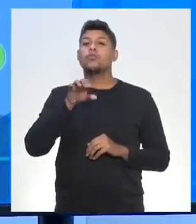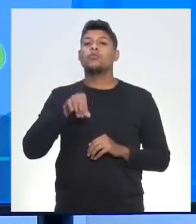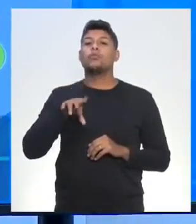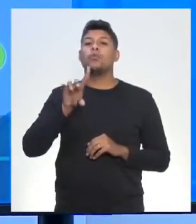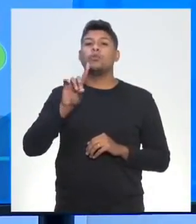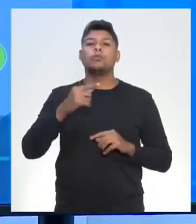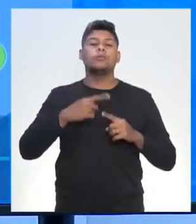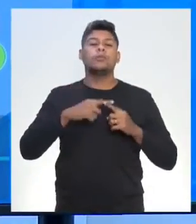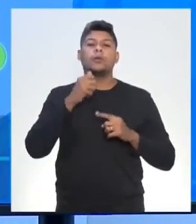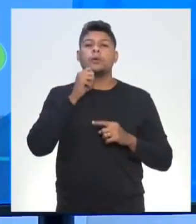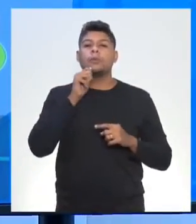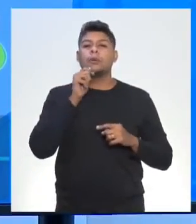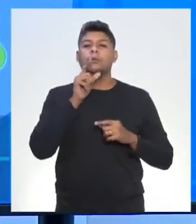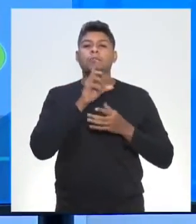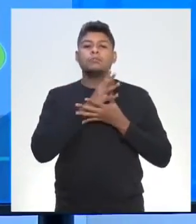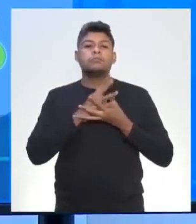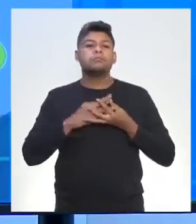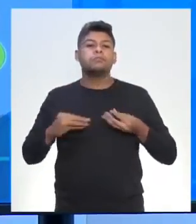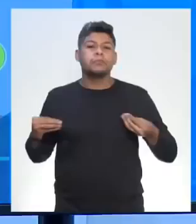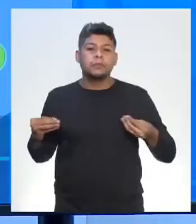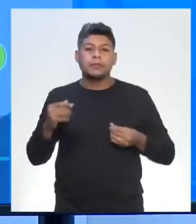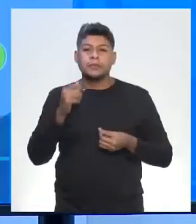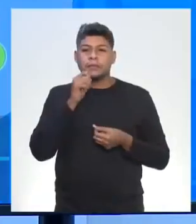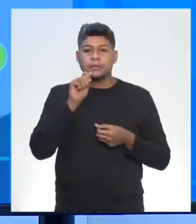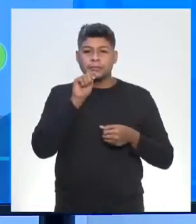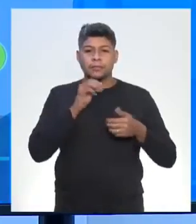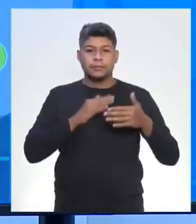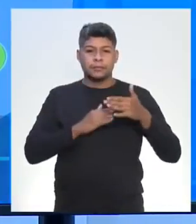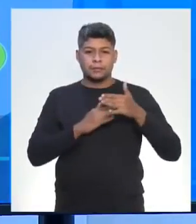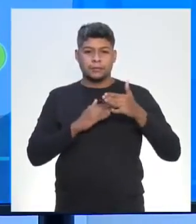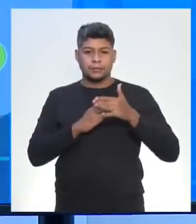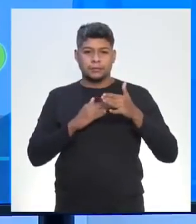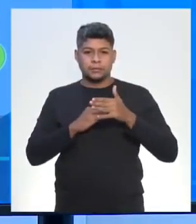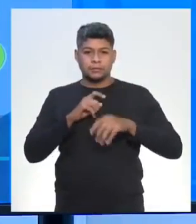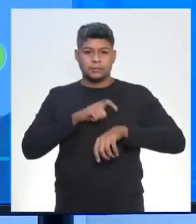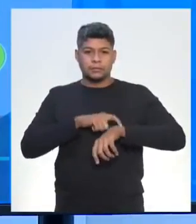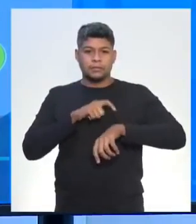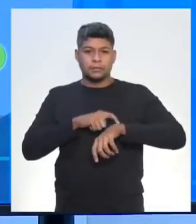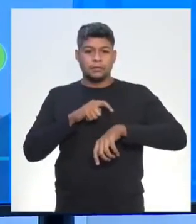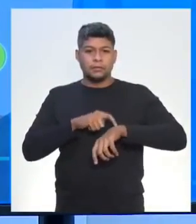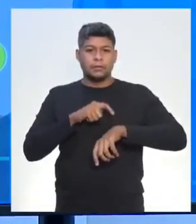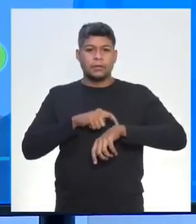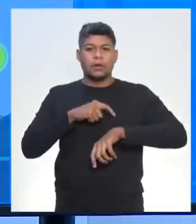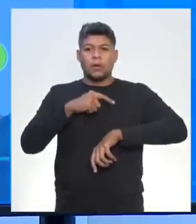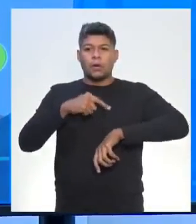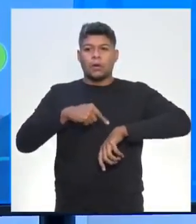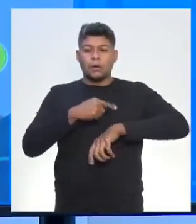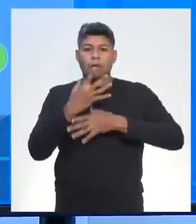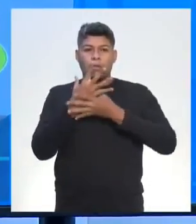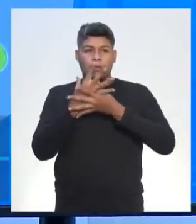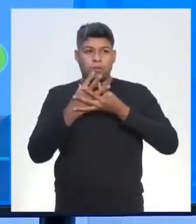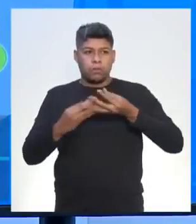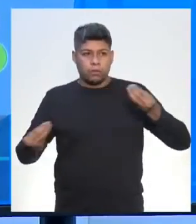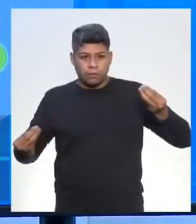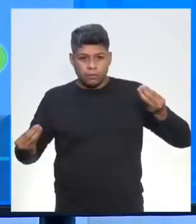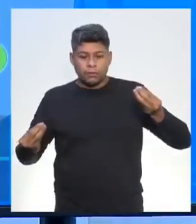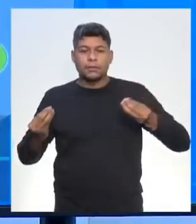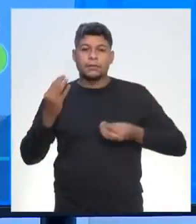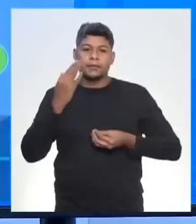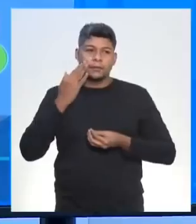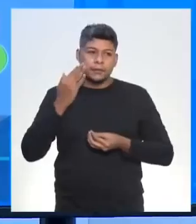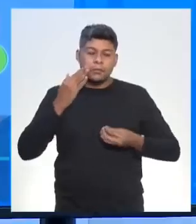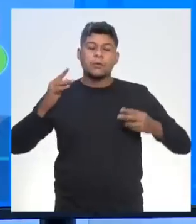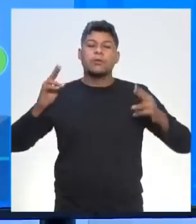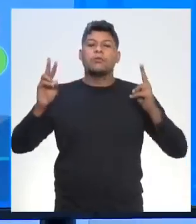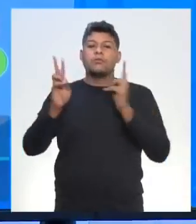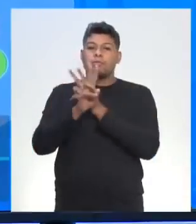as mães vão-se embora? Mãe não tem limite, é tempo sem hora. Luz que não apaga quando sopra o